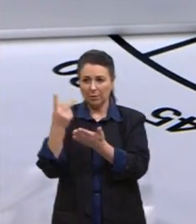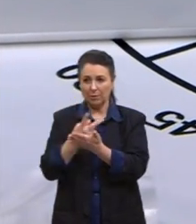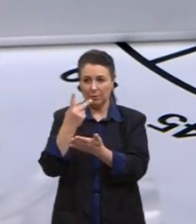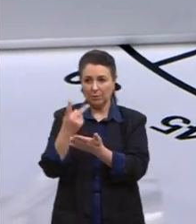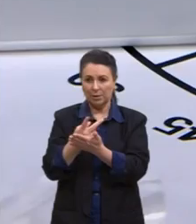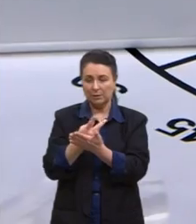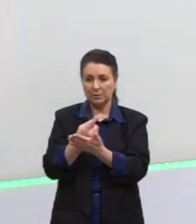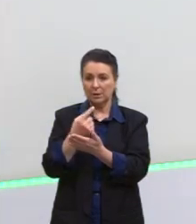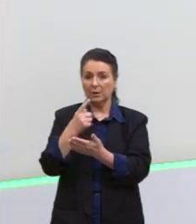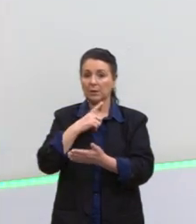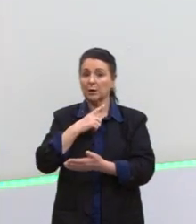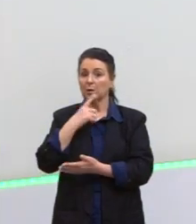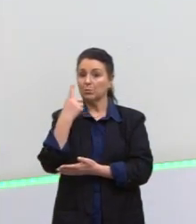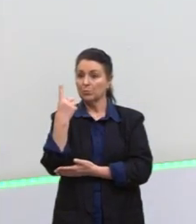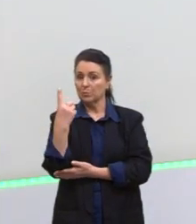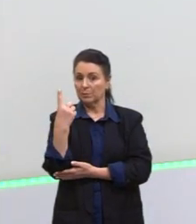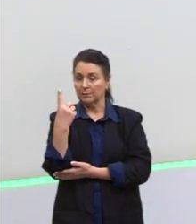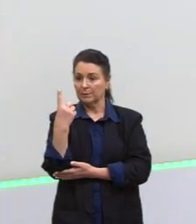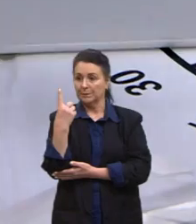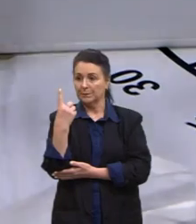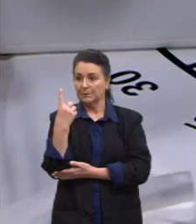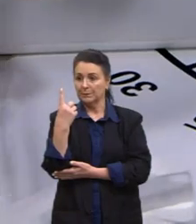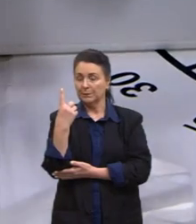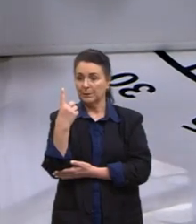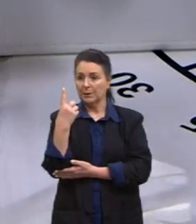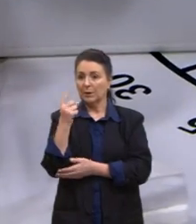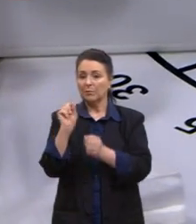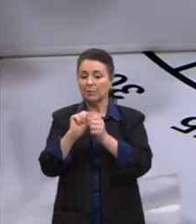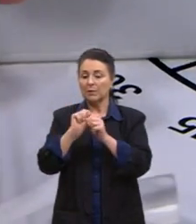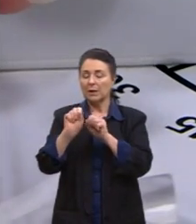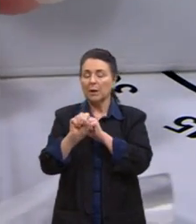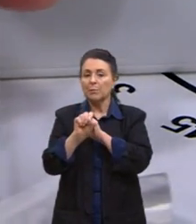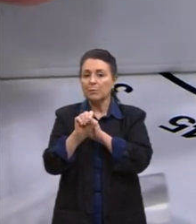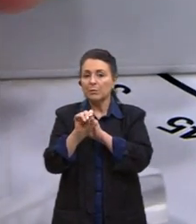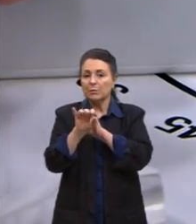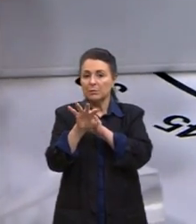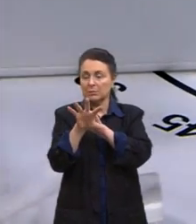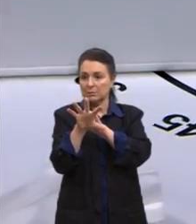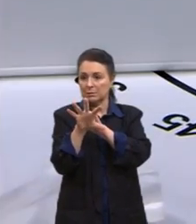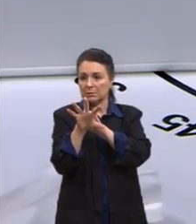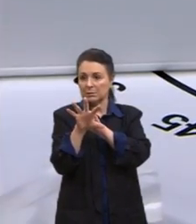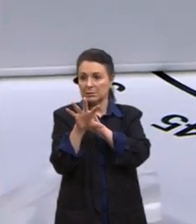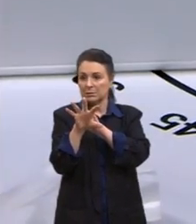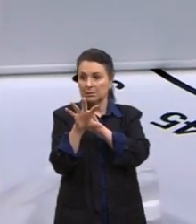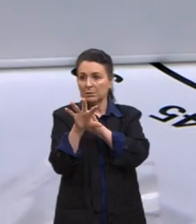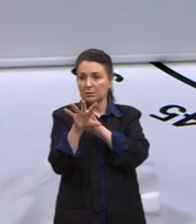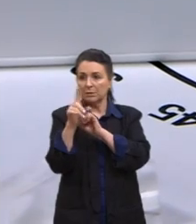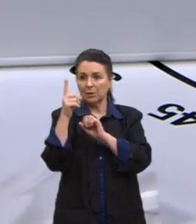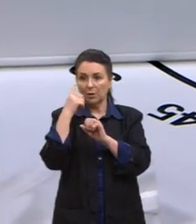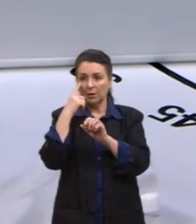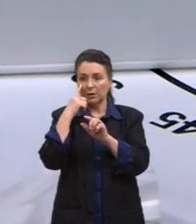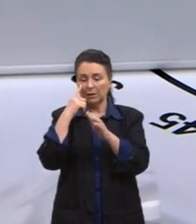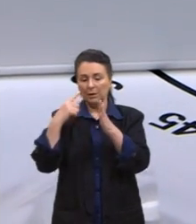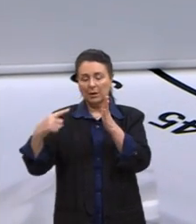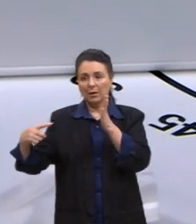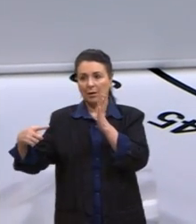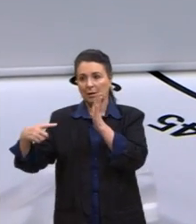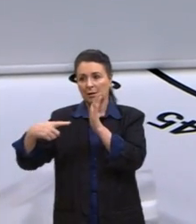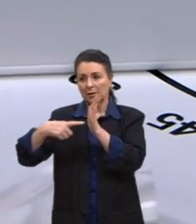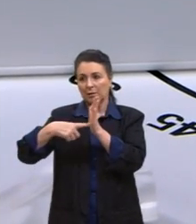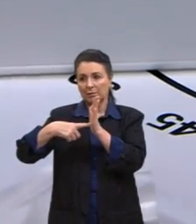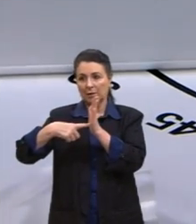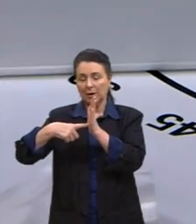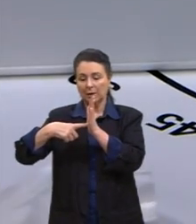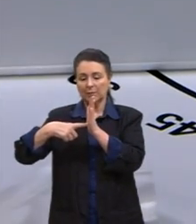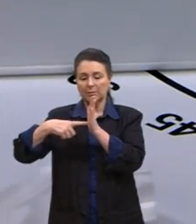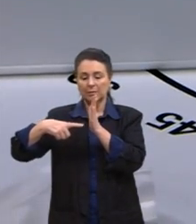somente um aqui né a gente tá vendo a projeção para ele deixa eu ligar o outro que fica melhor a luz ela